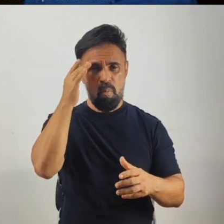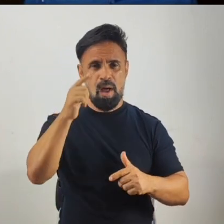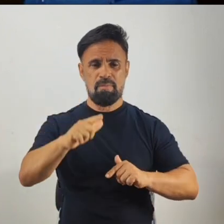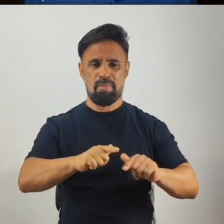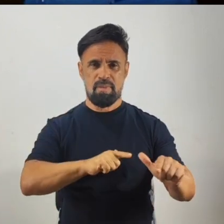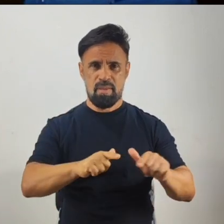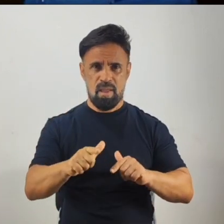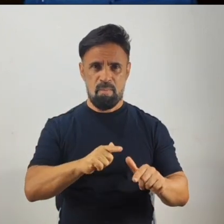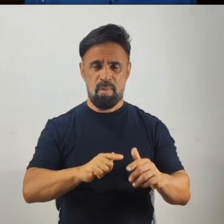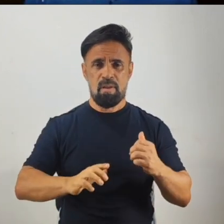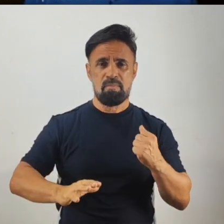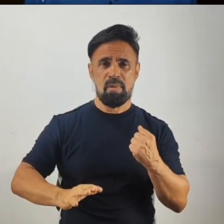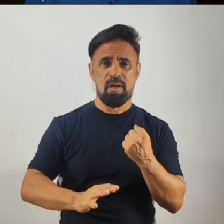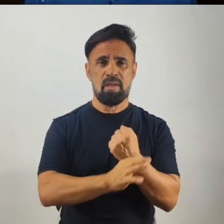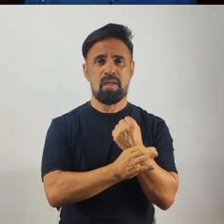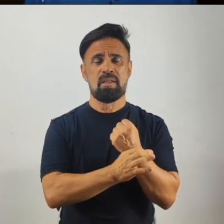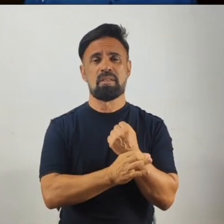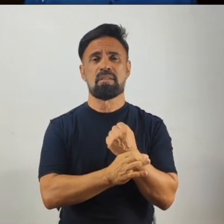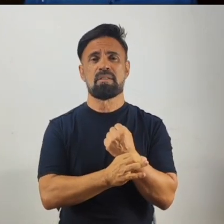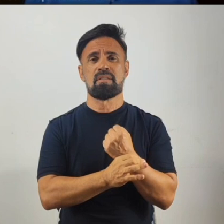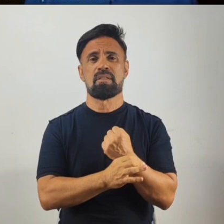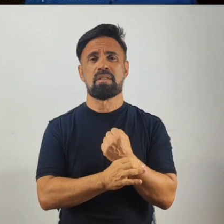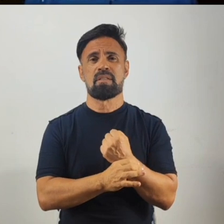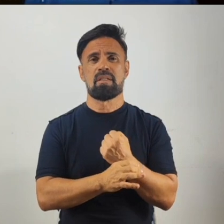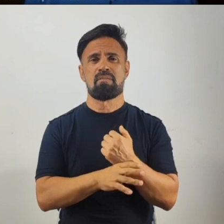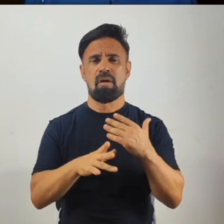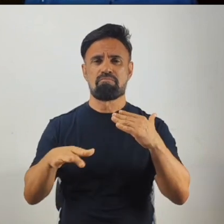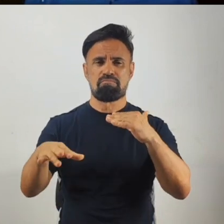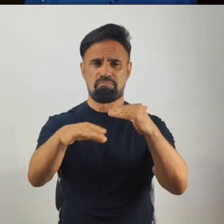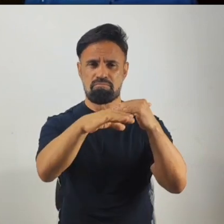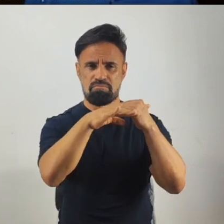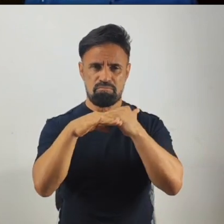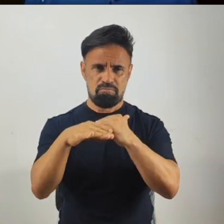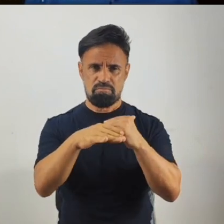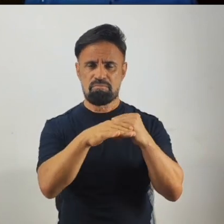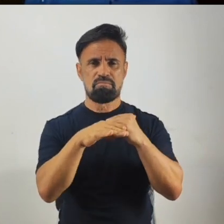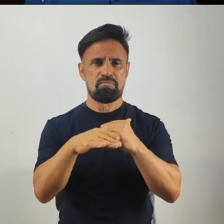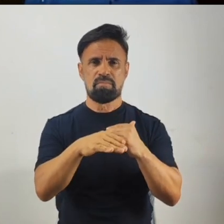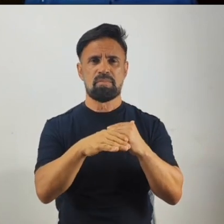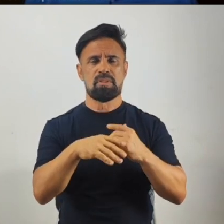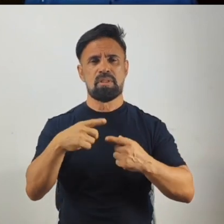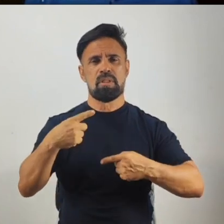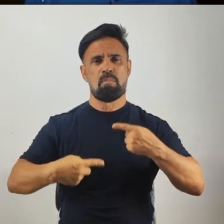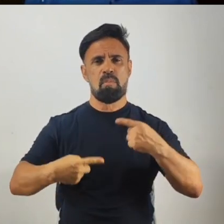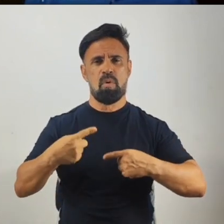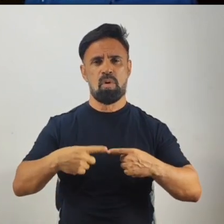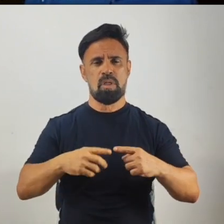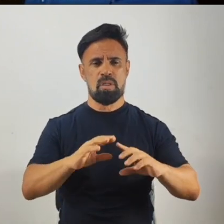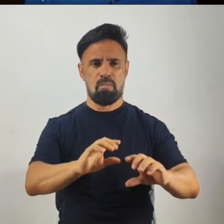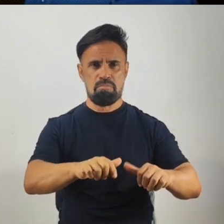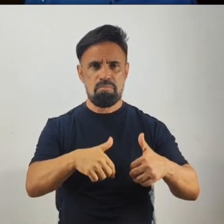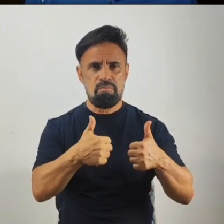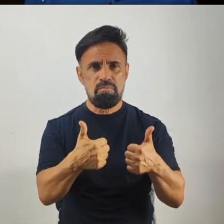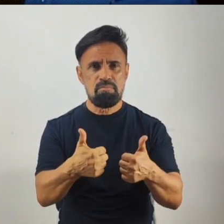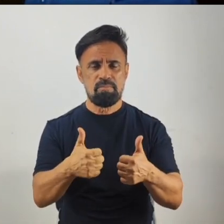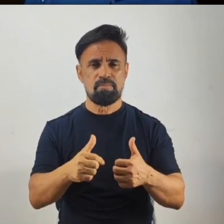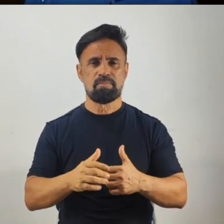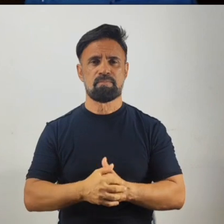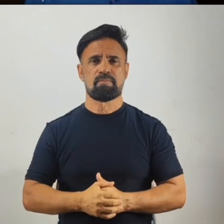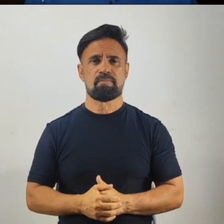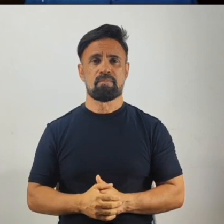de serviço para garantir a uniformidade na implementação de políticas de